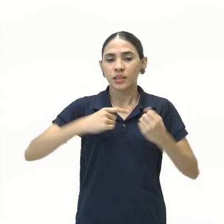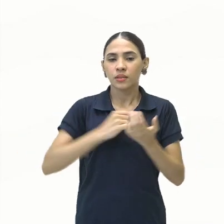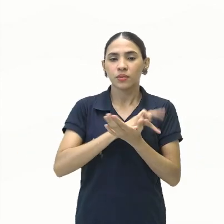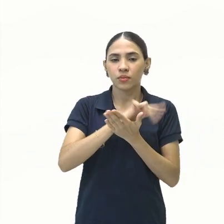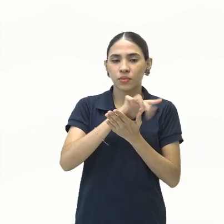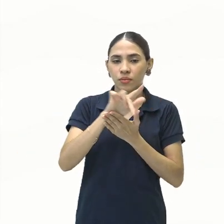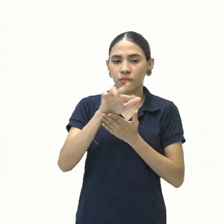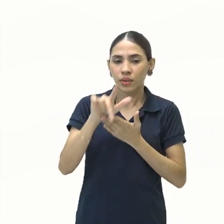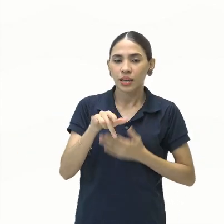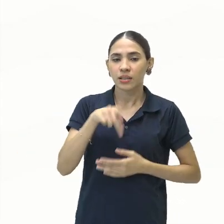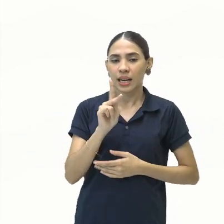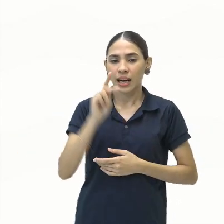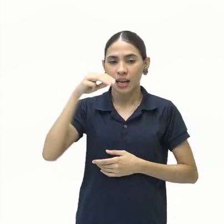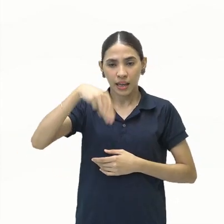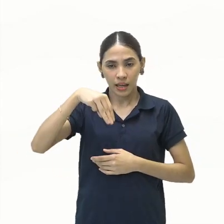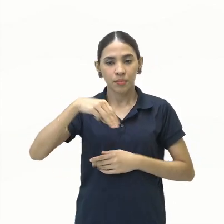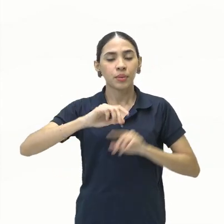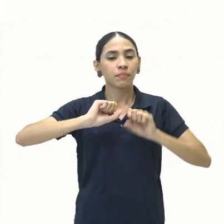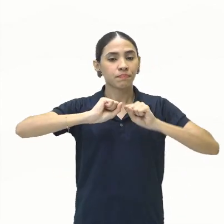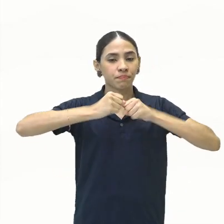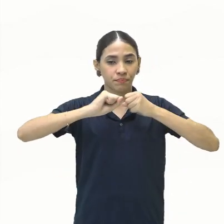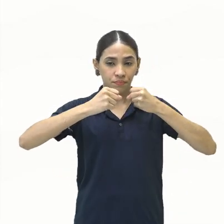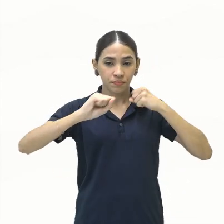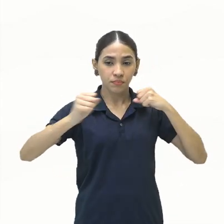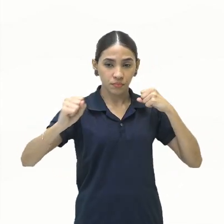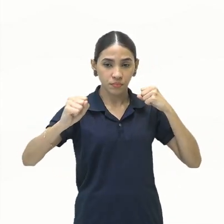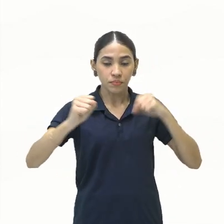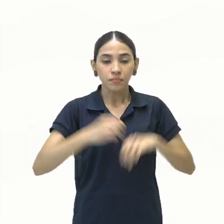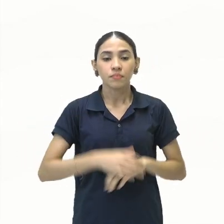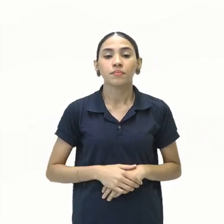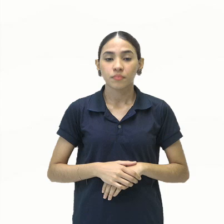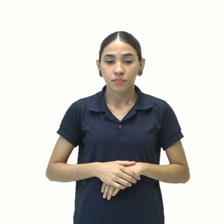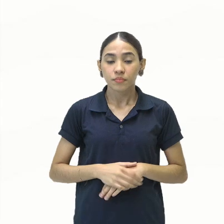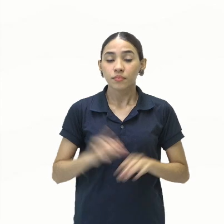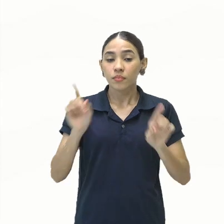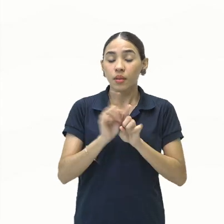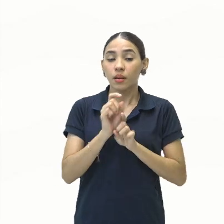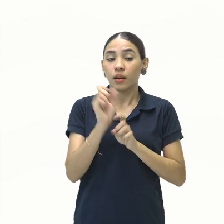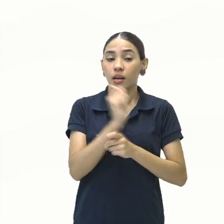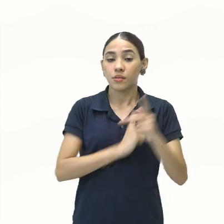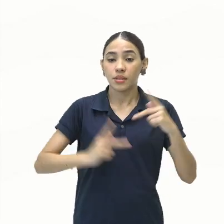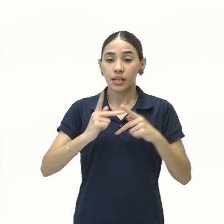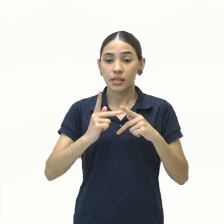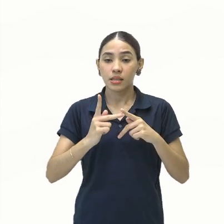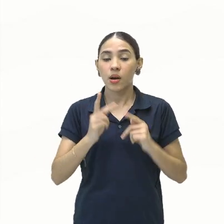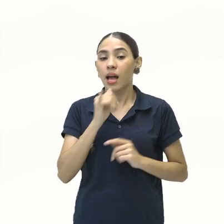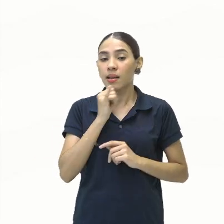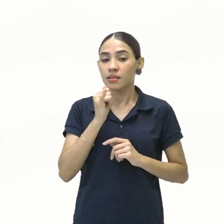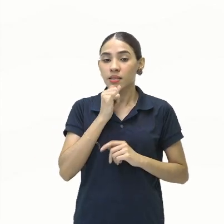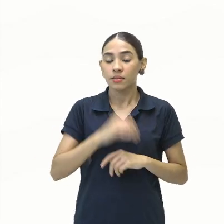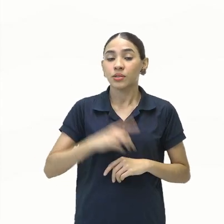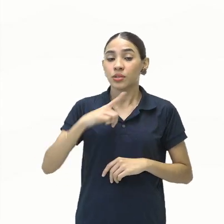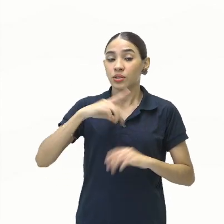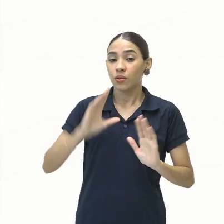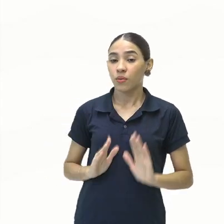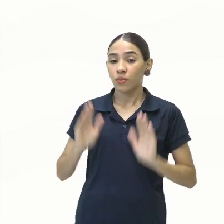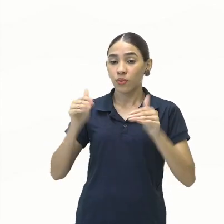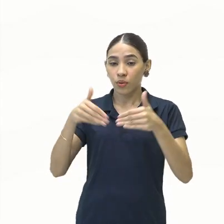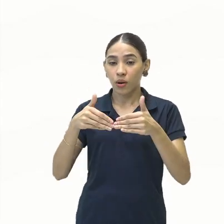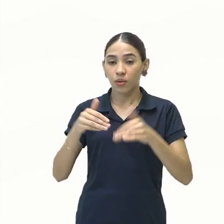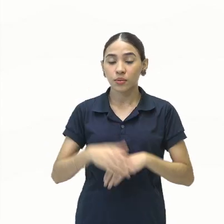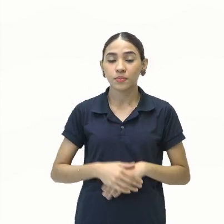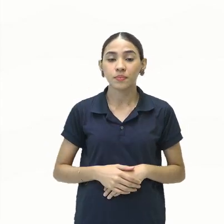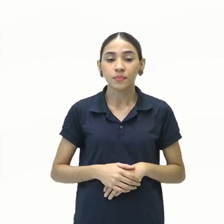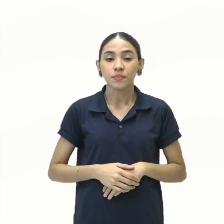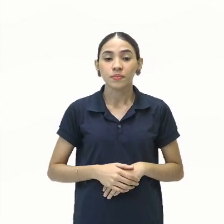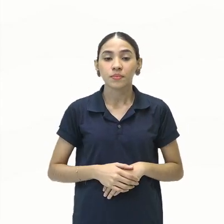de quilômetros, ou seja, eram grandes áreas. E sua administração estava concentrada, era